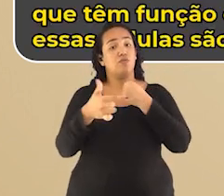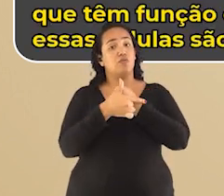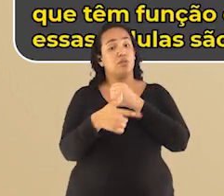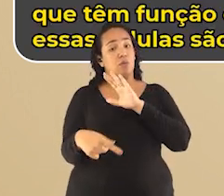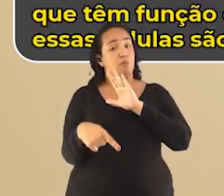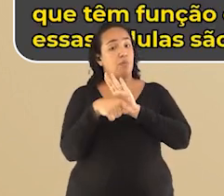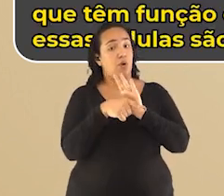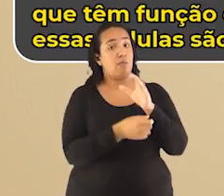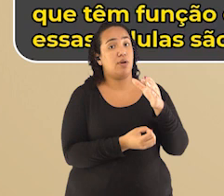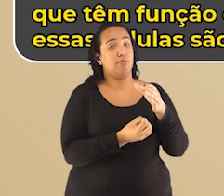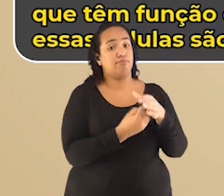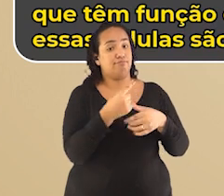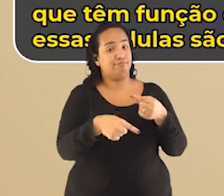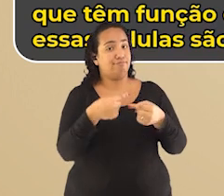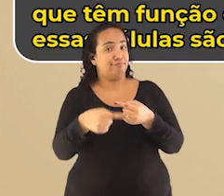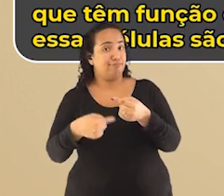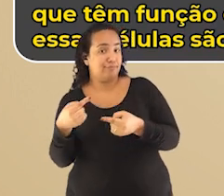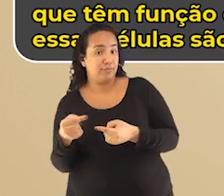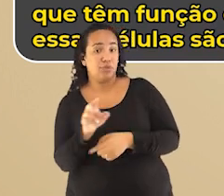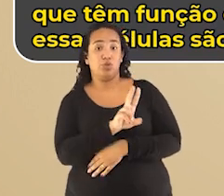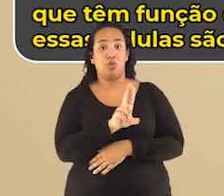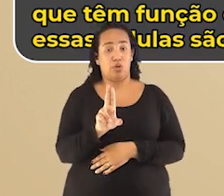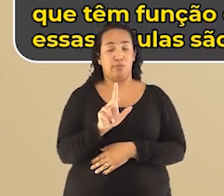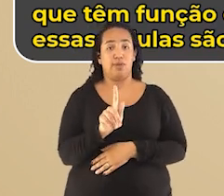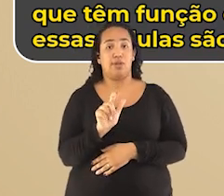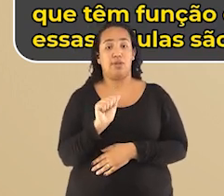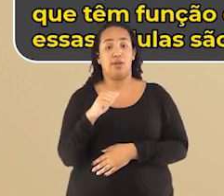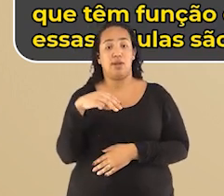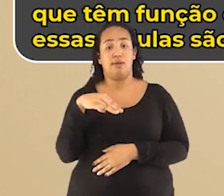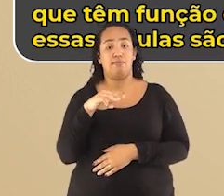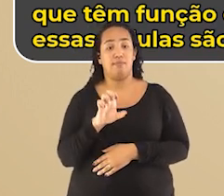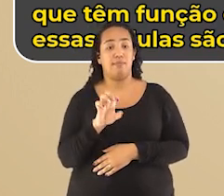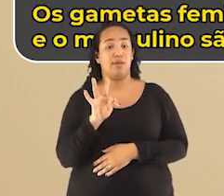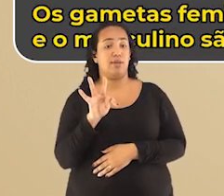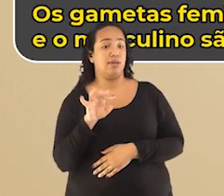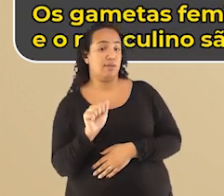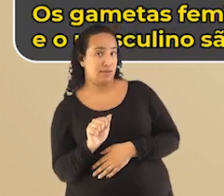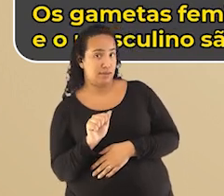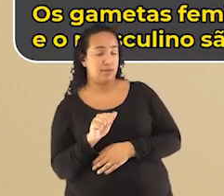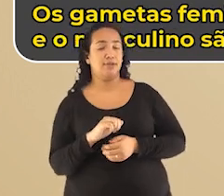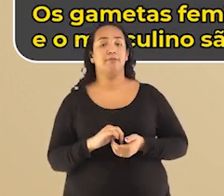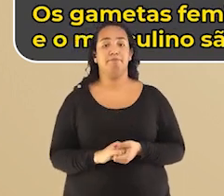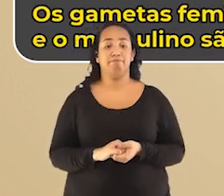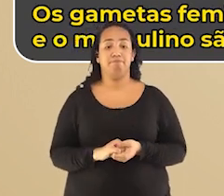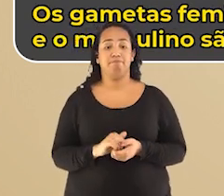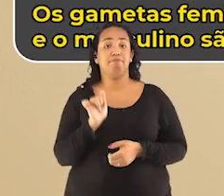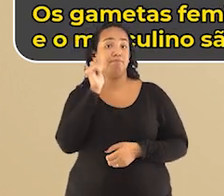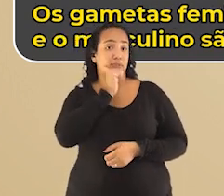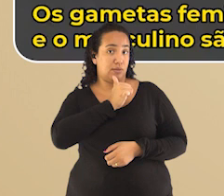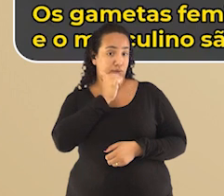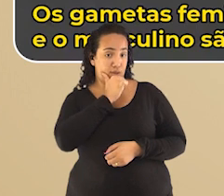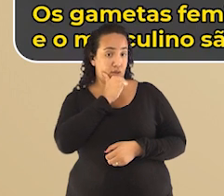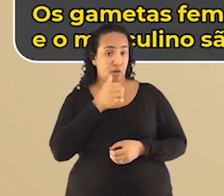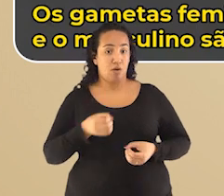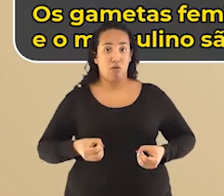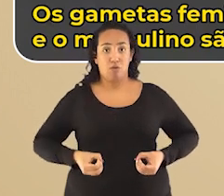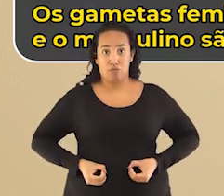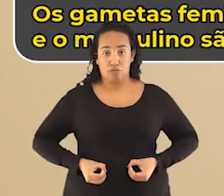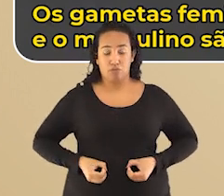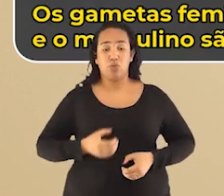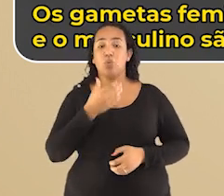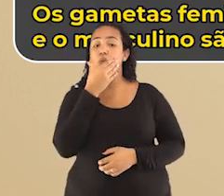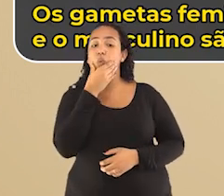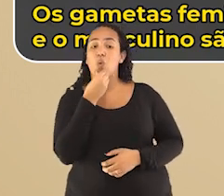função específica de reprodução. Essas células são chamadas de gametas. Os gametas femininos são os